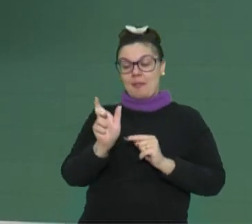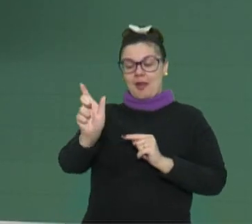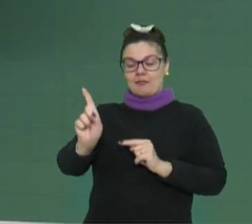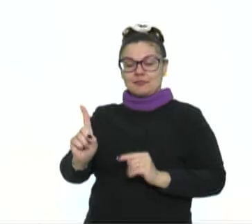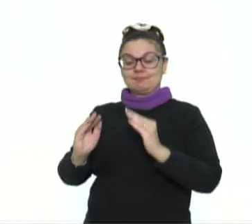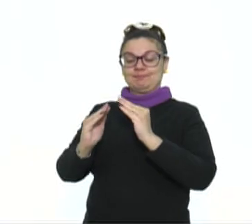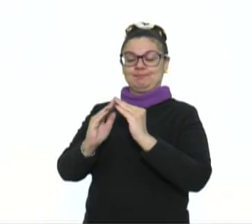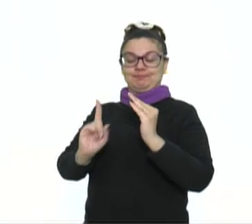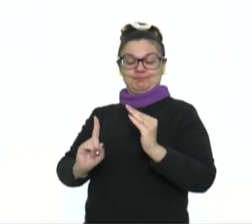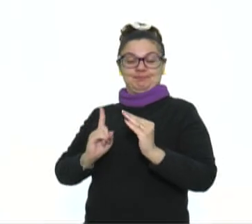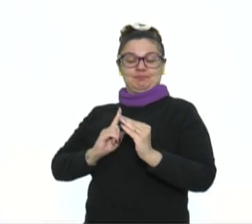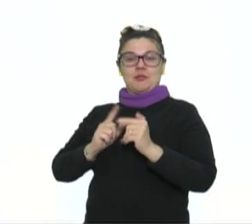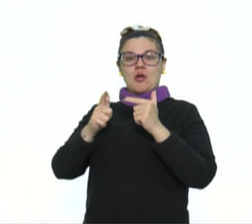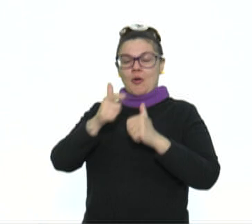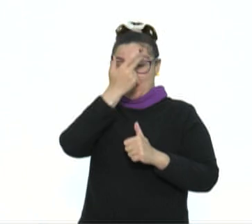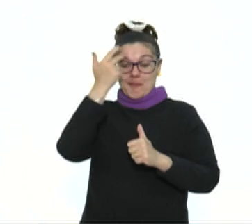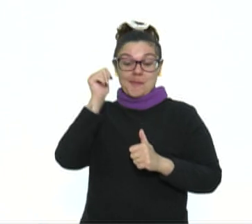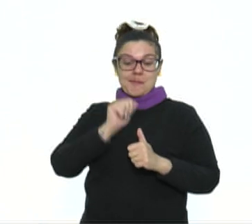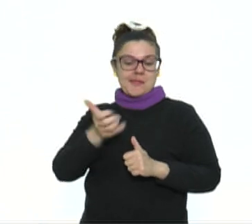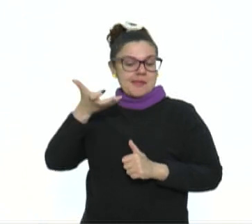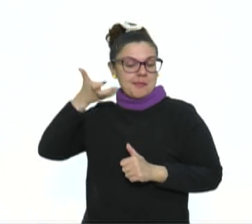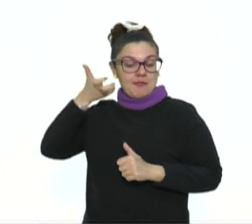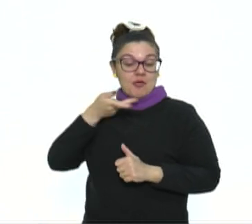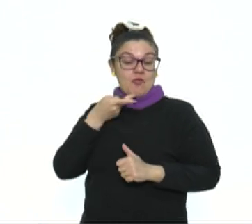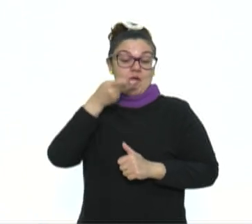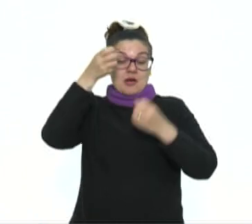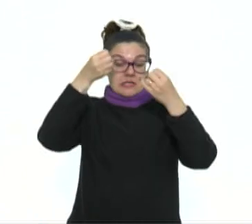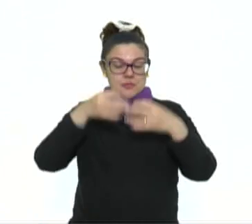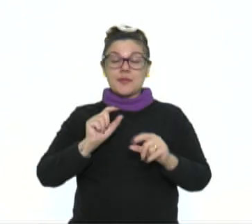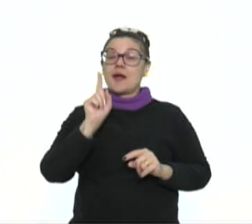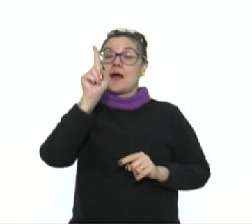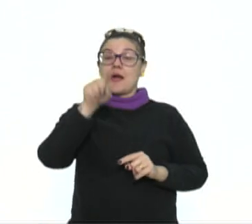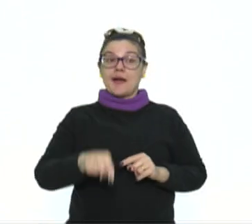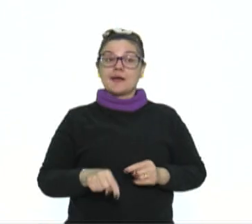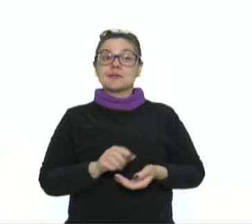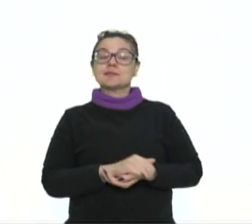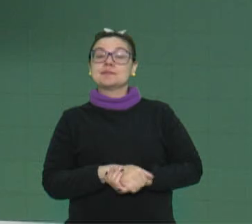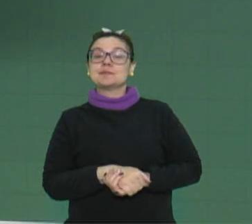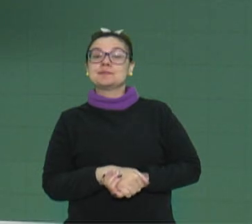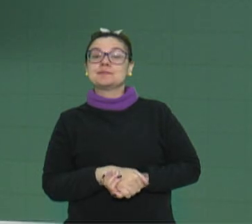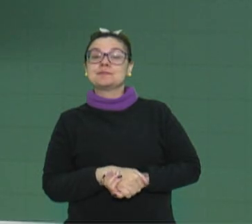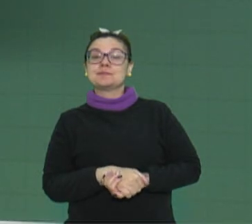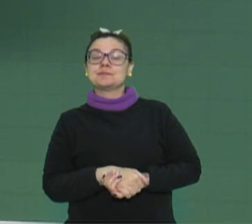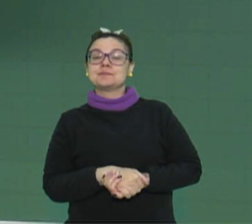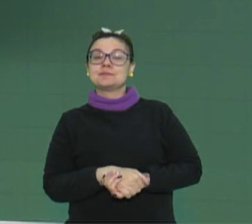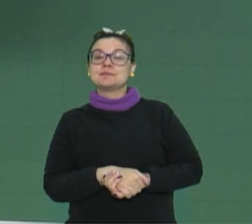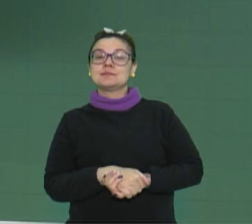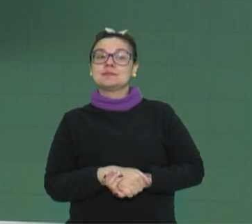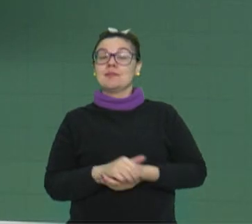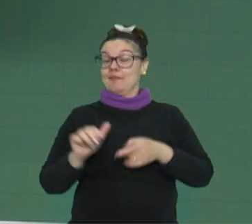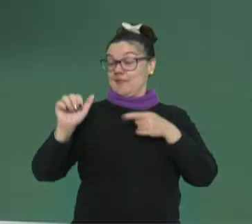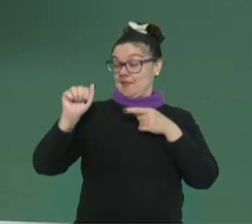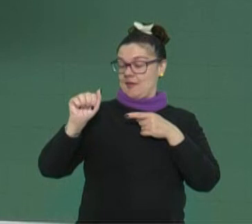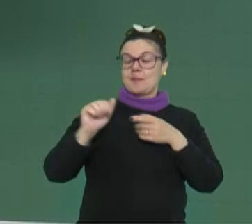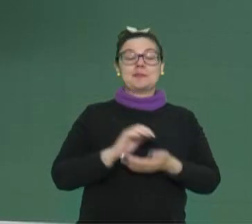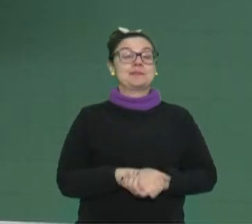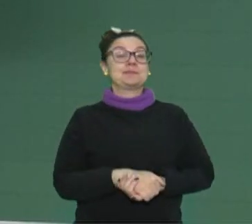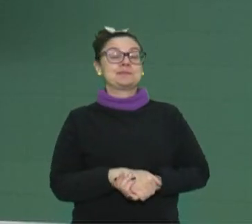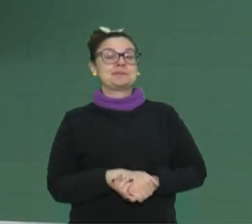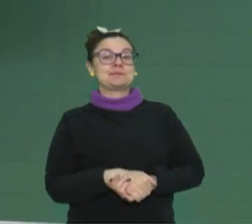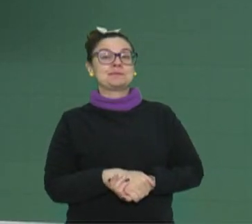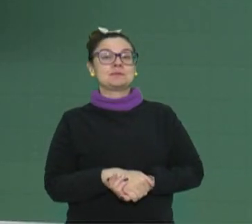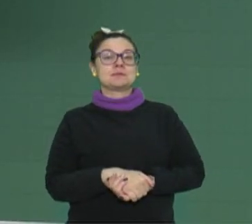inquilino ao qual a personagem da tirinha se refere é o... E aí? Do que ela está falando? Letra